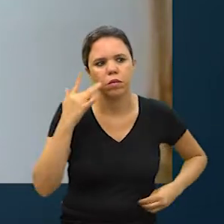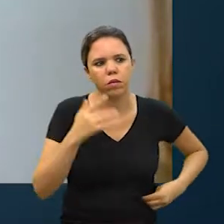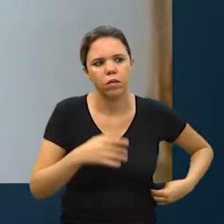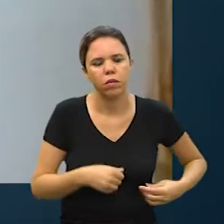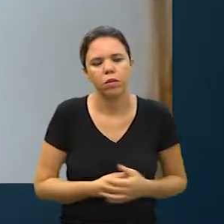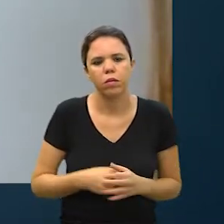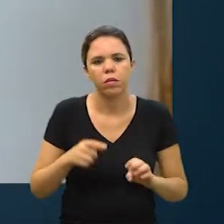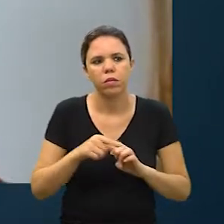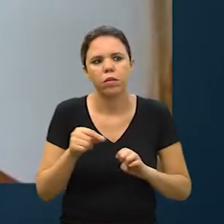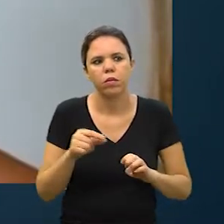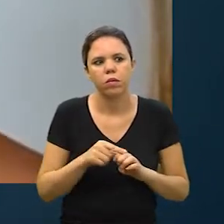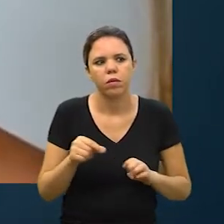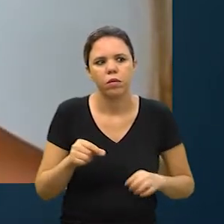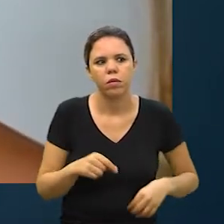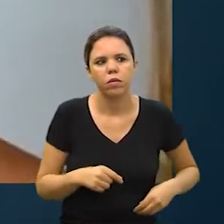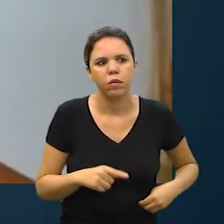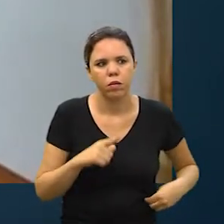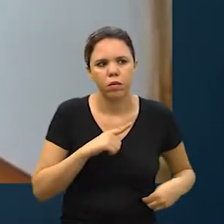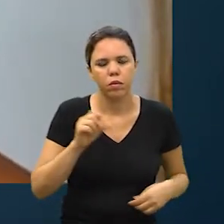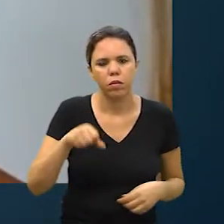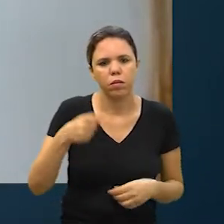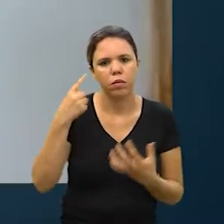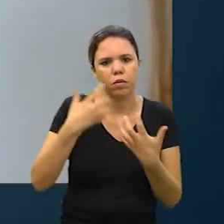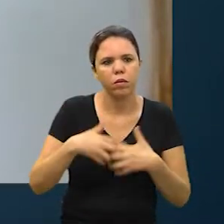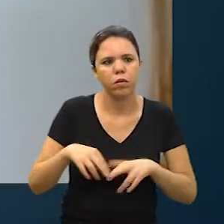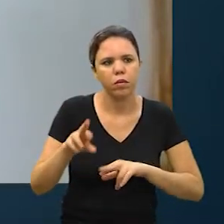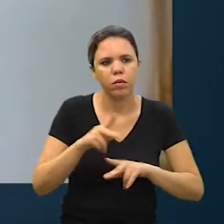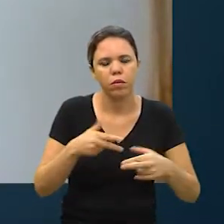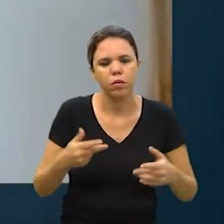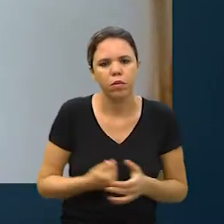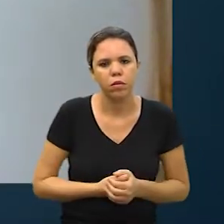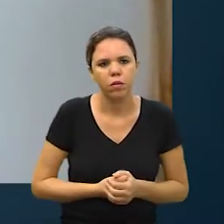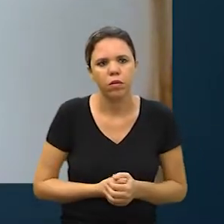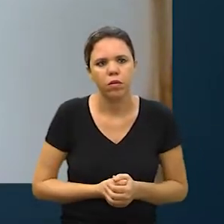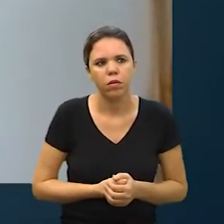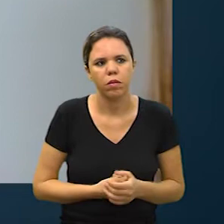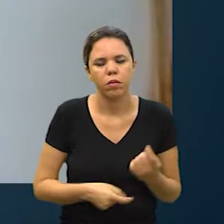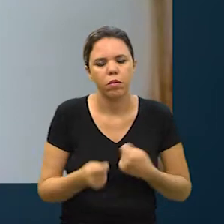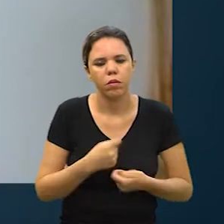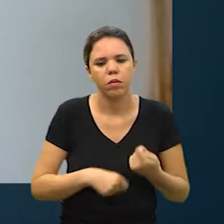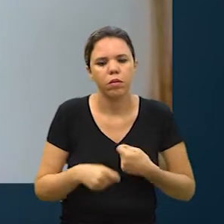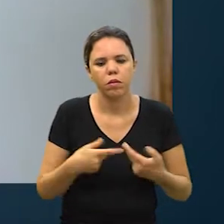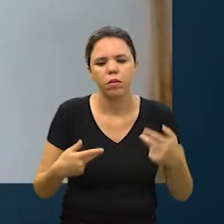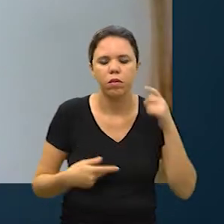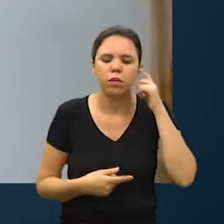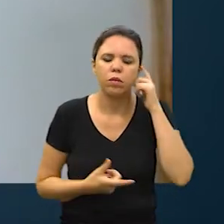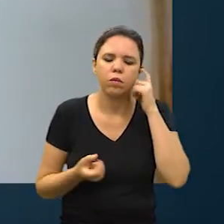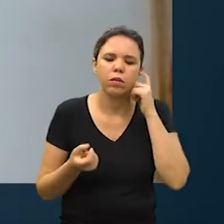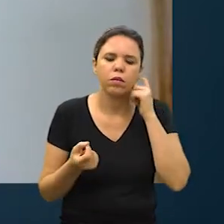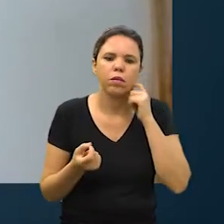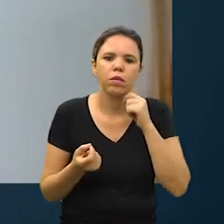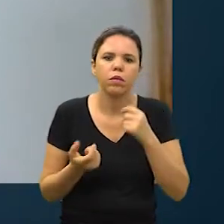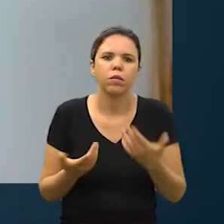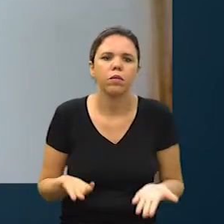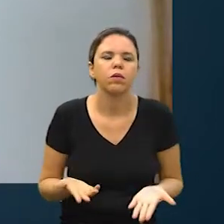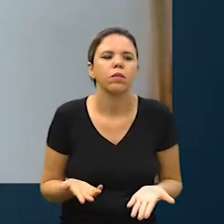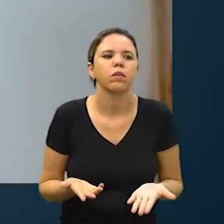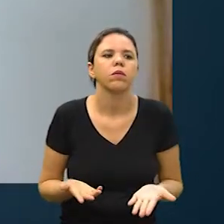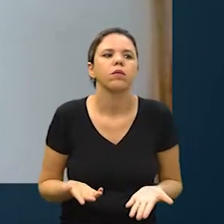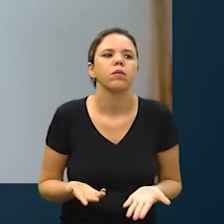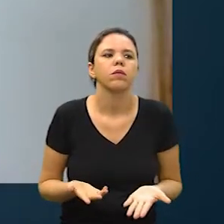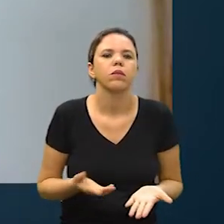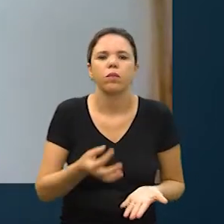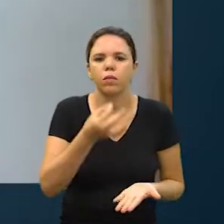acho que o empreendedor, ele tem sim que pensar em diversificar a economia, diversificar a moeda,